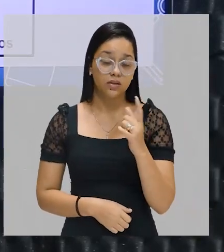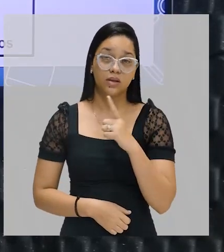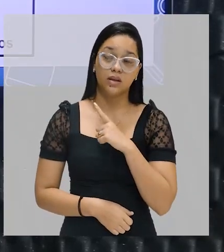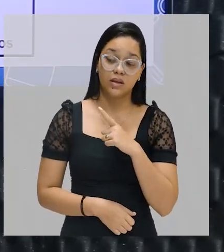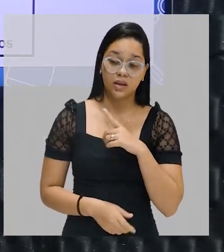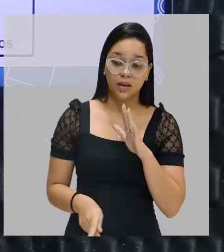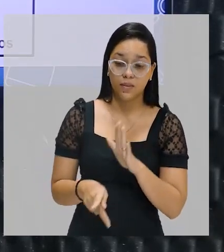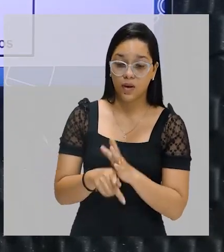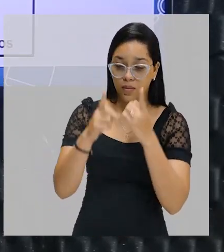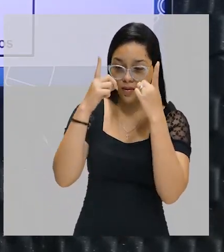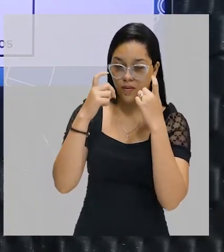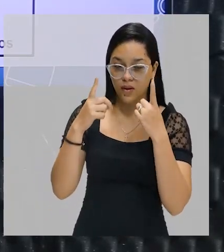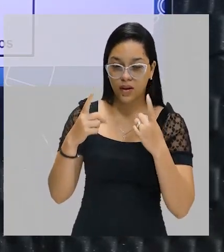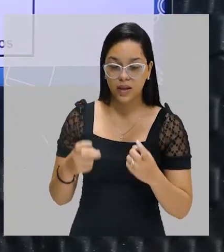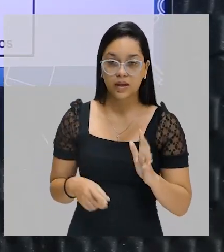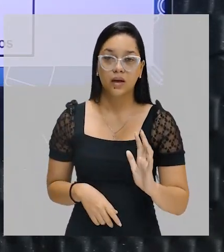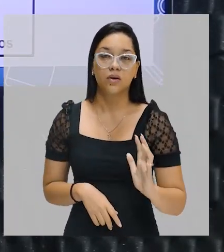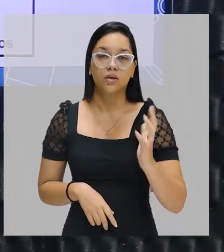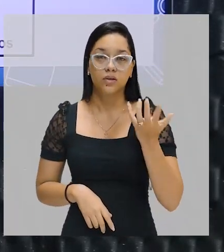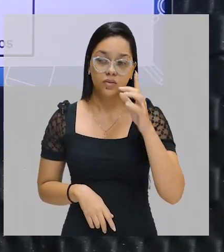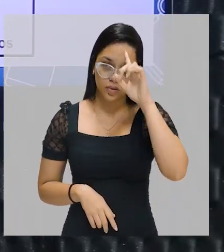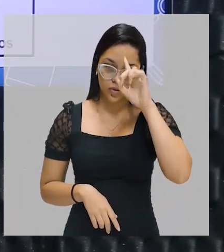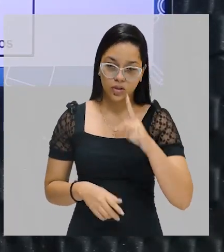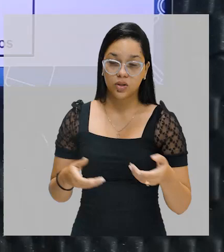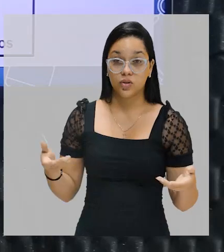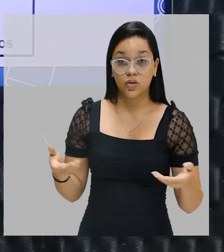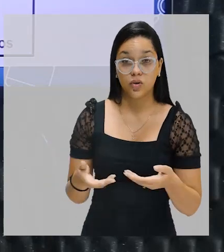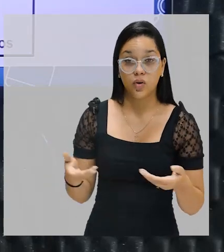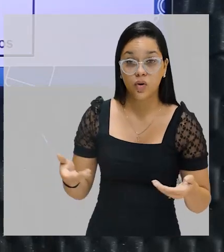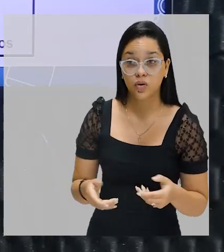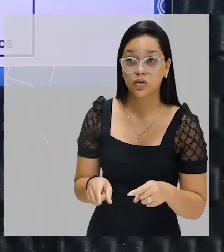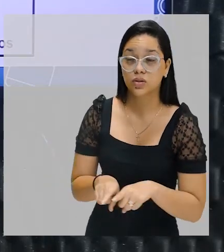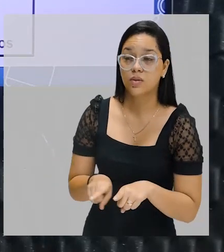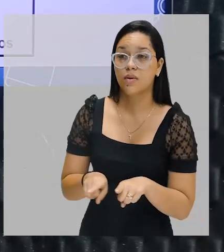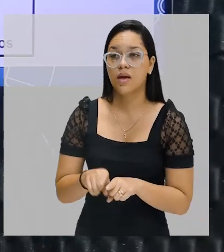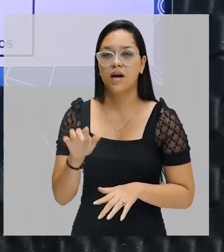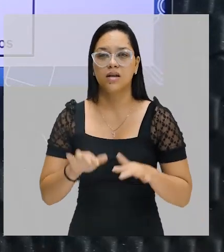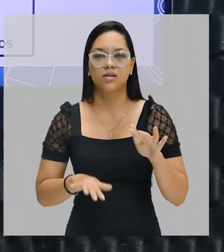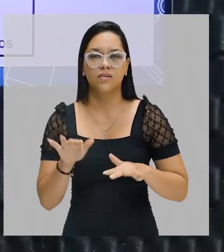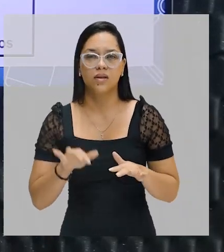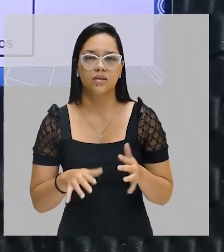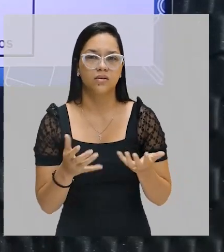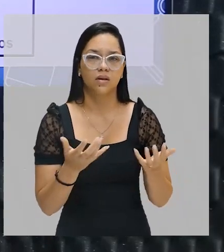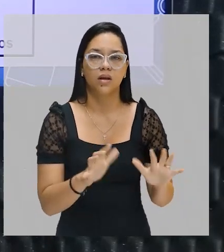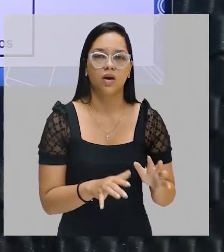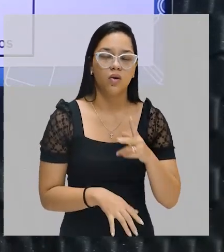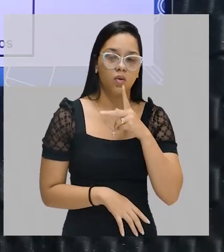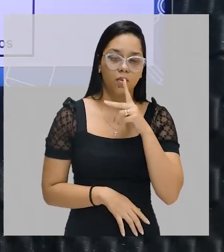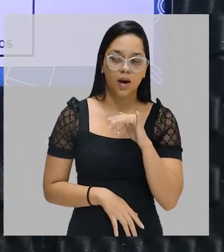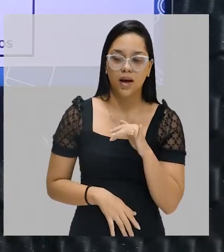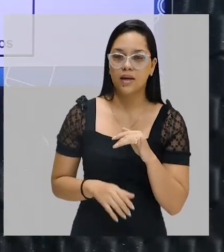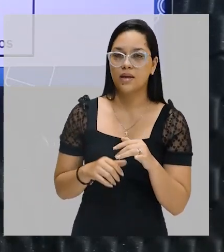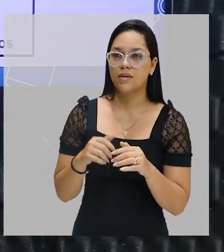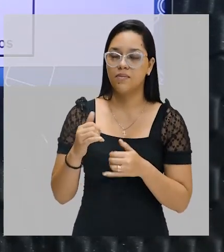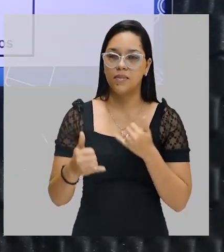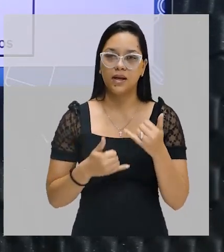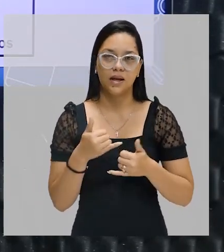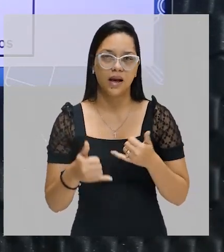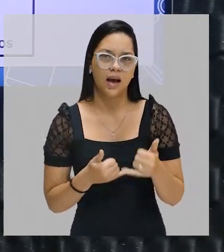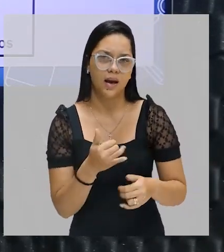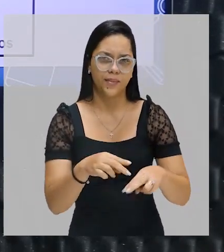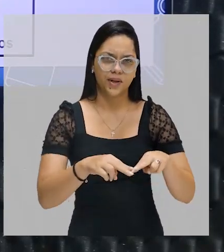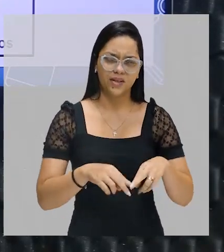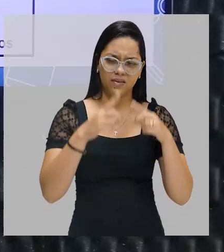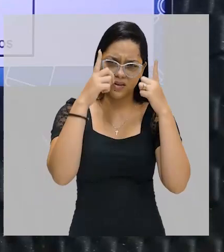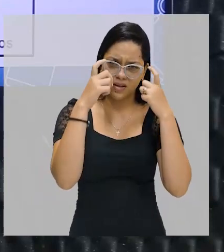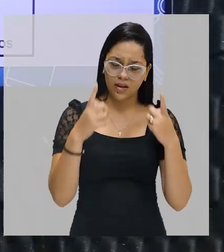própria violência que vem acontecendo nos dias atuais. Os pais às vezes não deixam os filhos brincarem na rua por conta da violência.